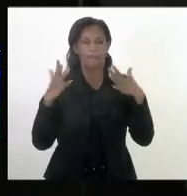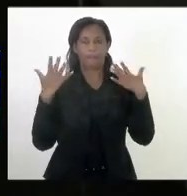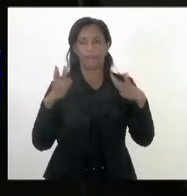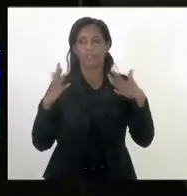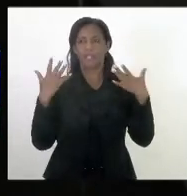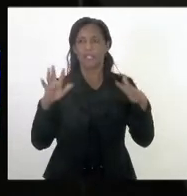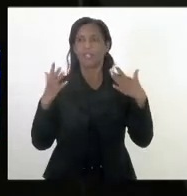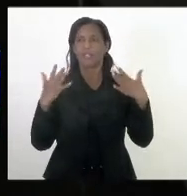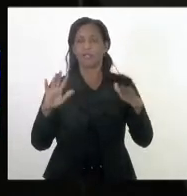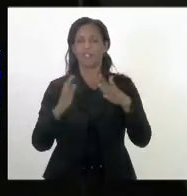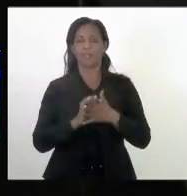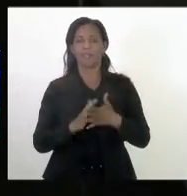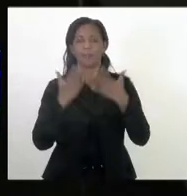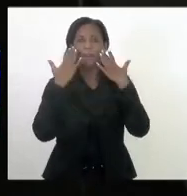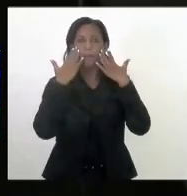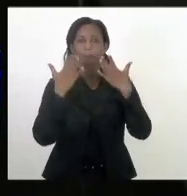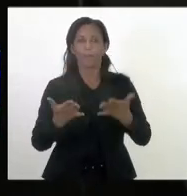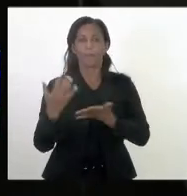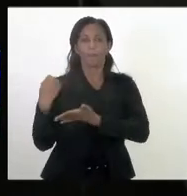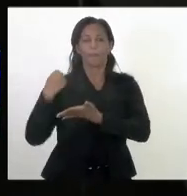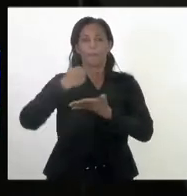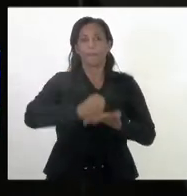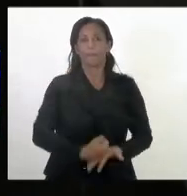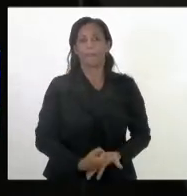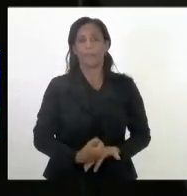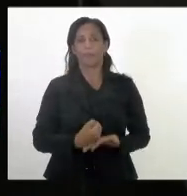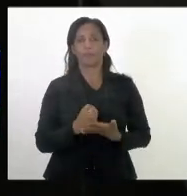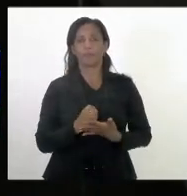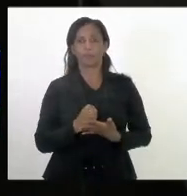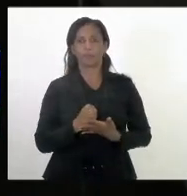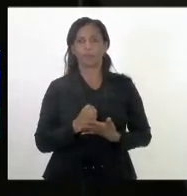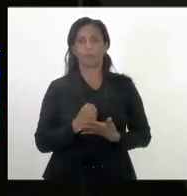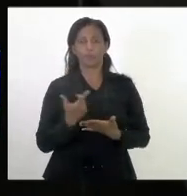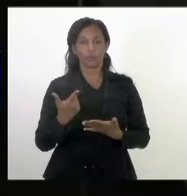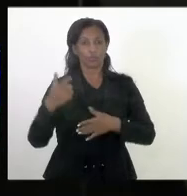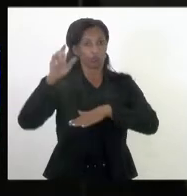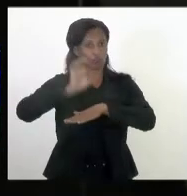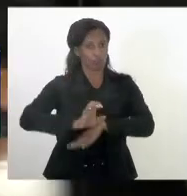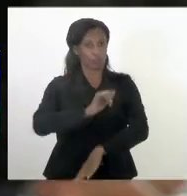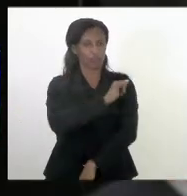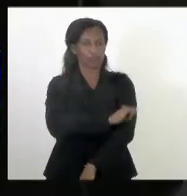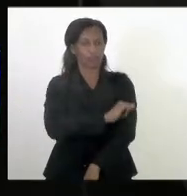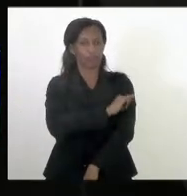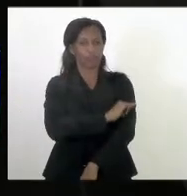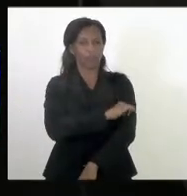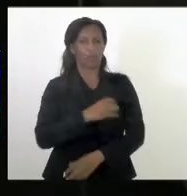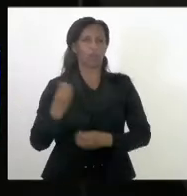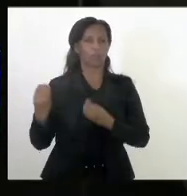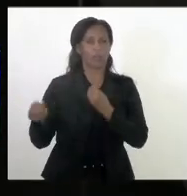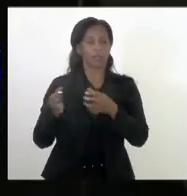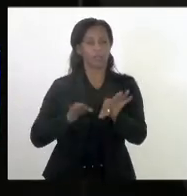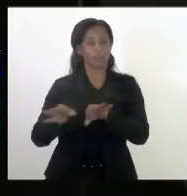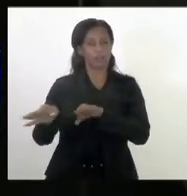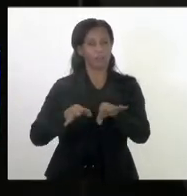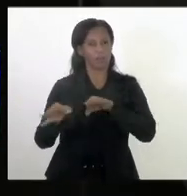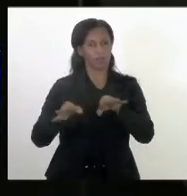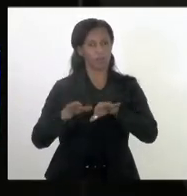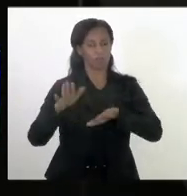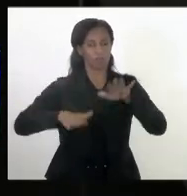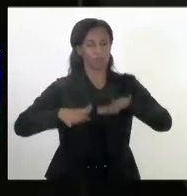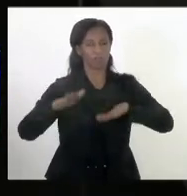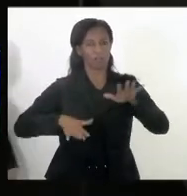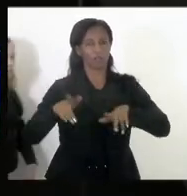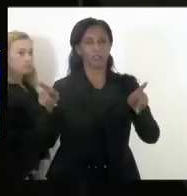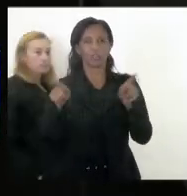Excelência demonstra o peso da desigualdade no Estado do Rio de Janeiro. Mas esse projeto talvez seja